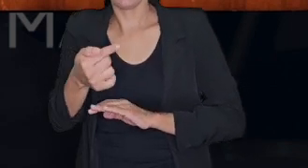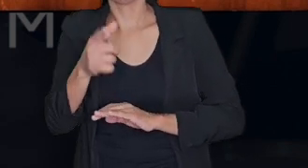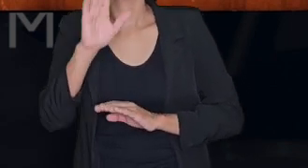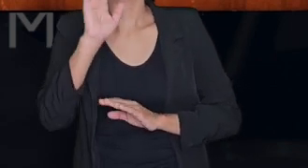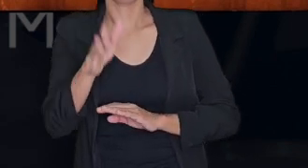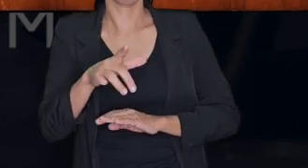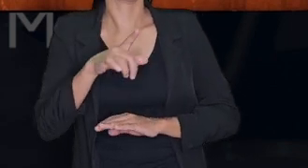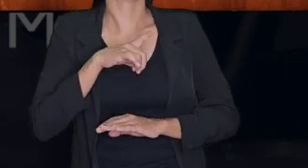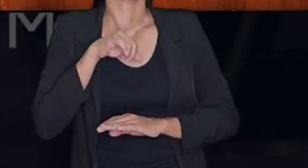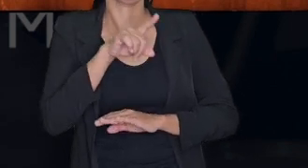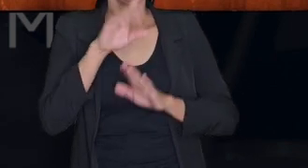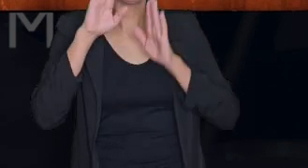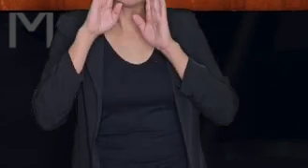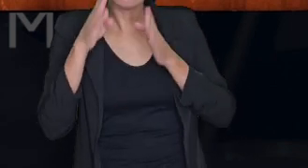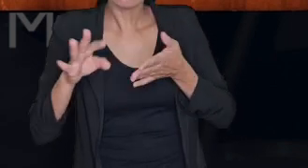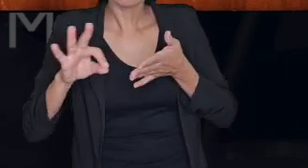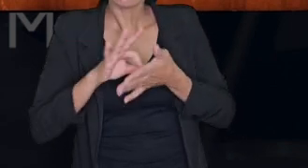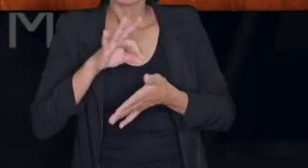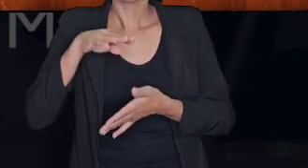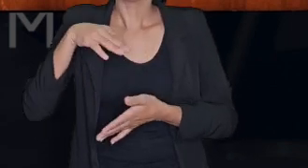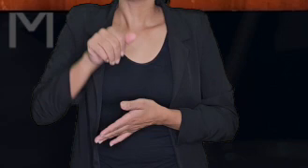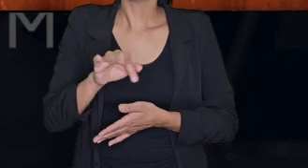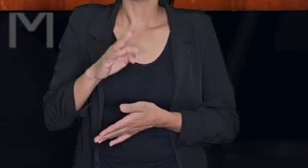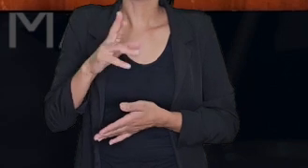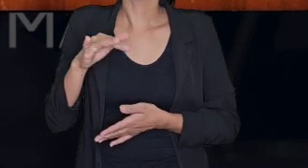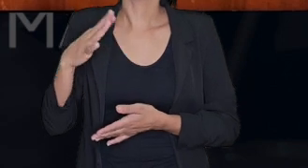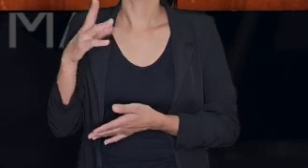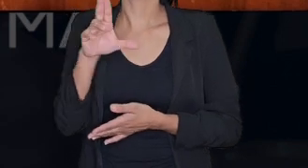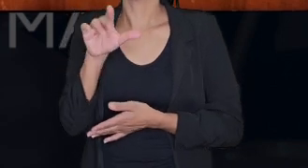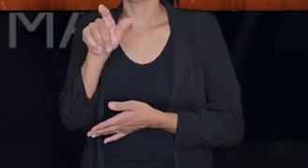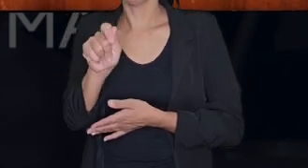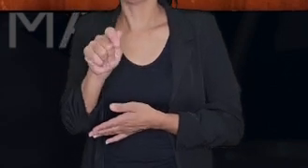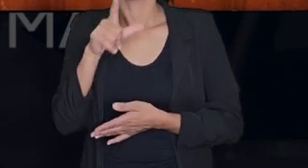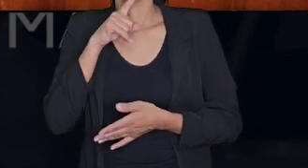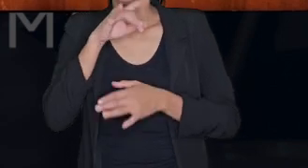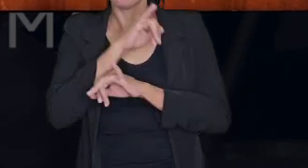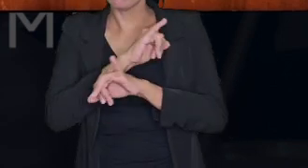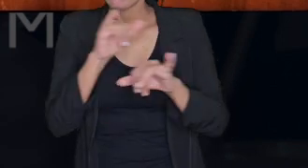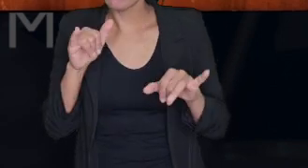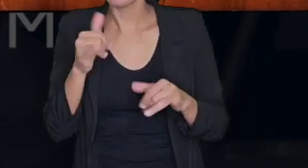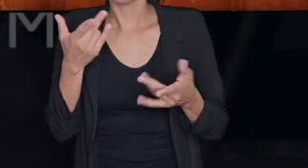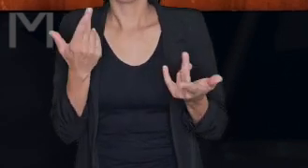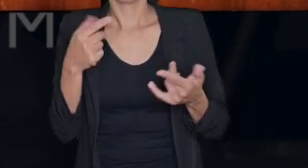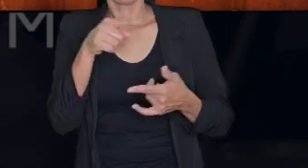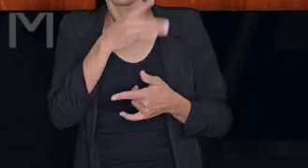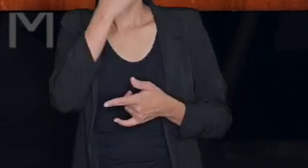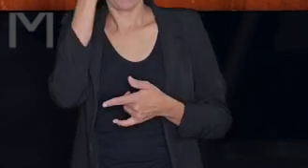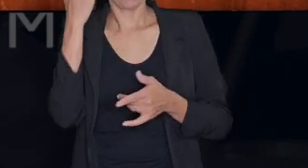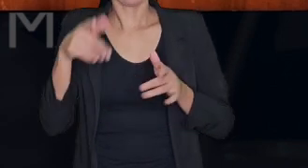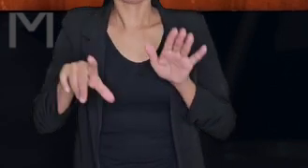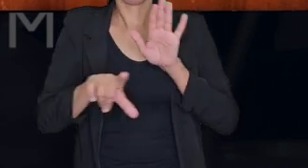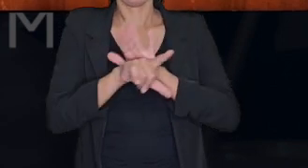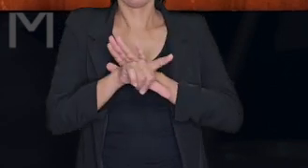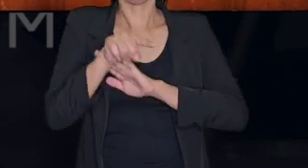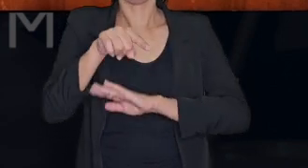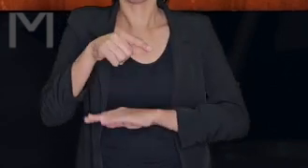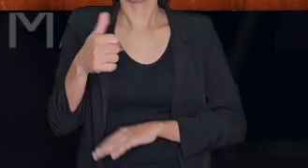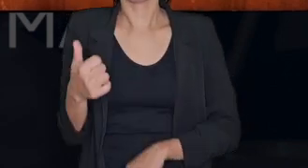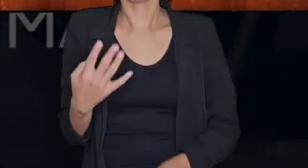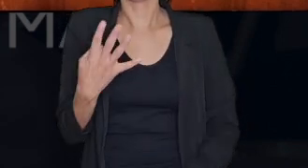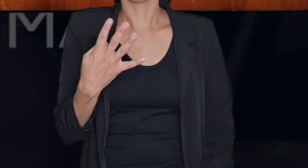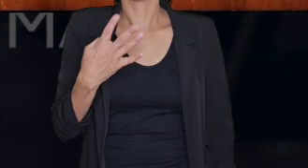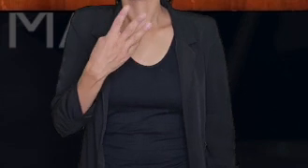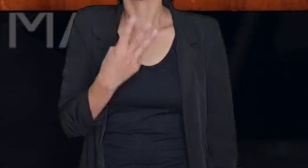já existe essa explicitação do princípio da concentração na matrícula. Isso foi muito reforçado, que nem gente grande,